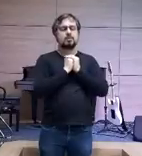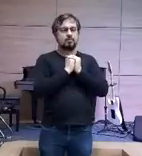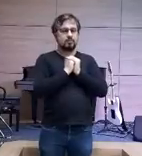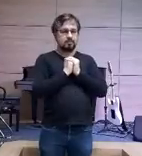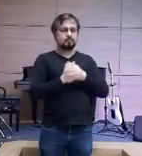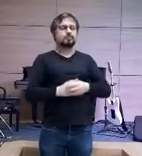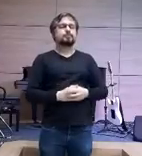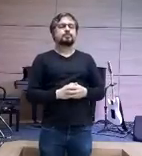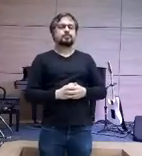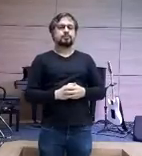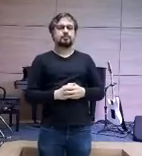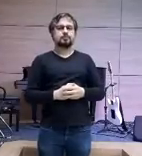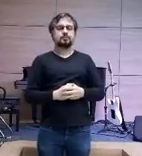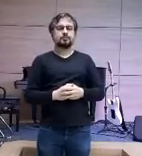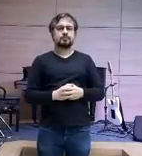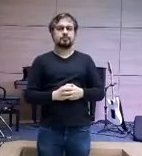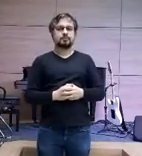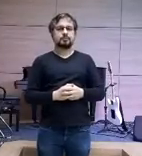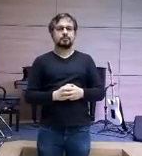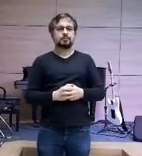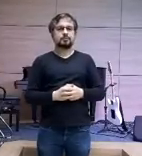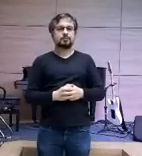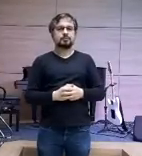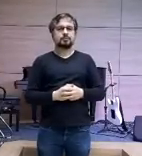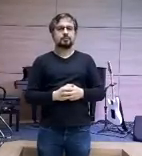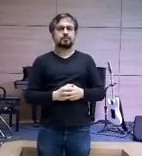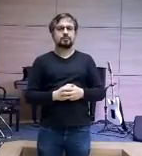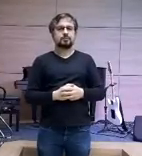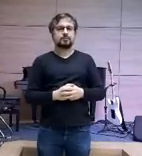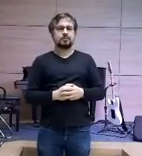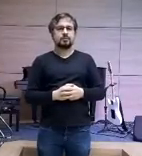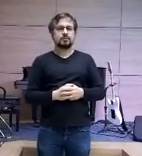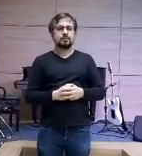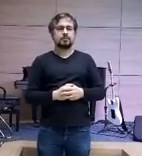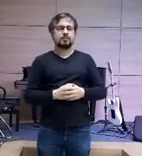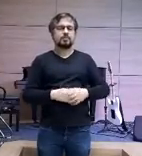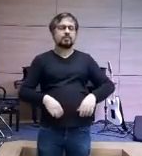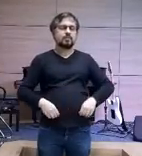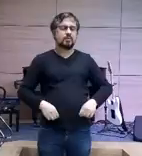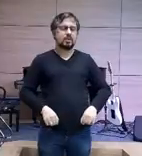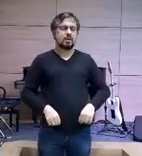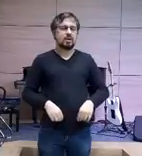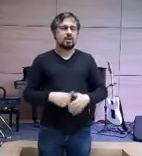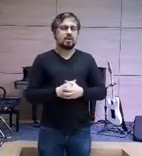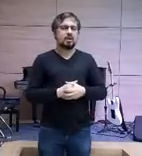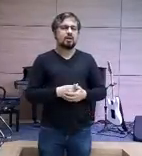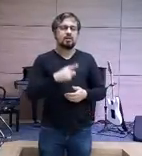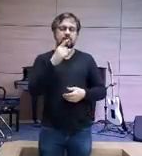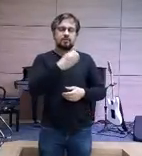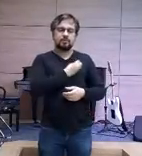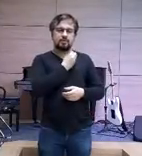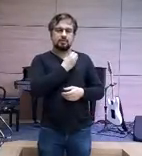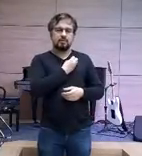isso é atormentado pela região justiça e vivendo engano